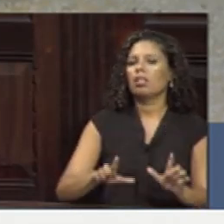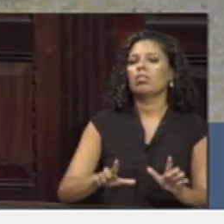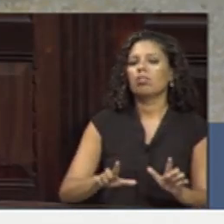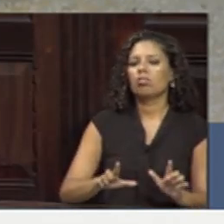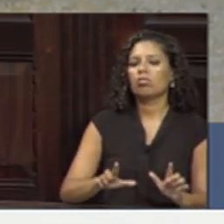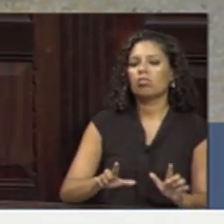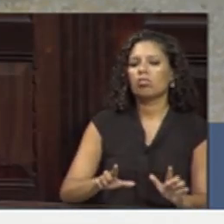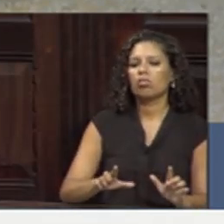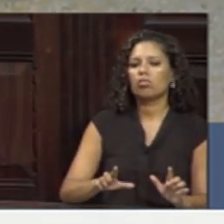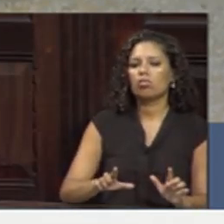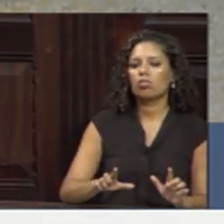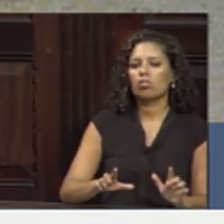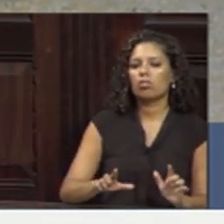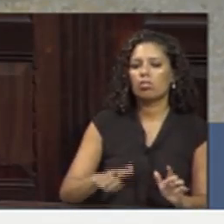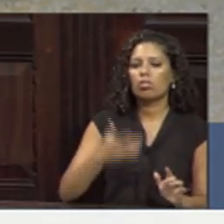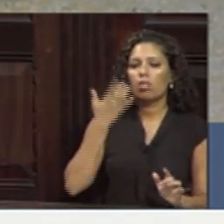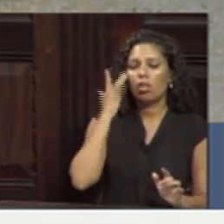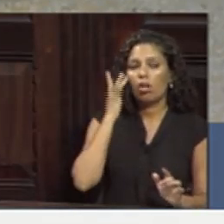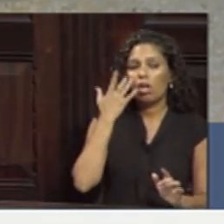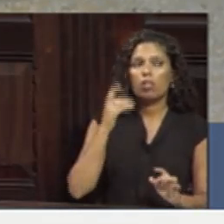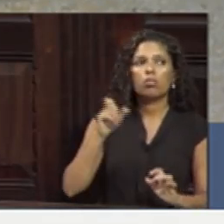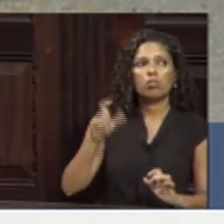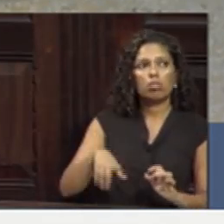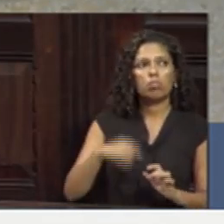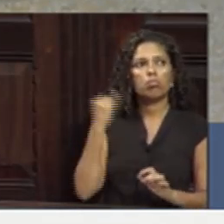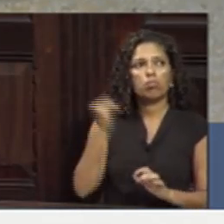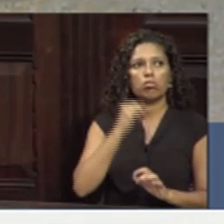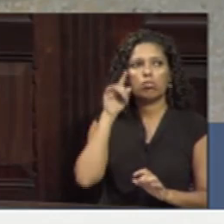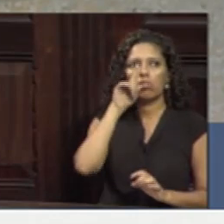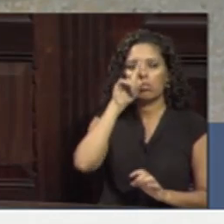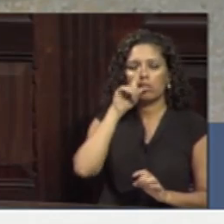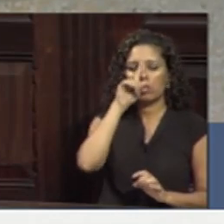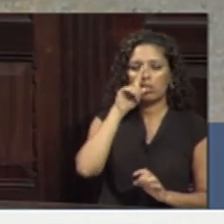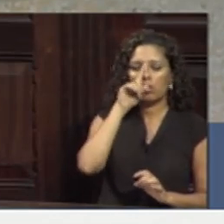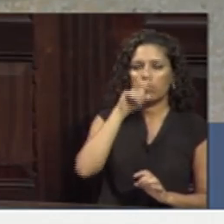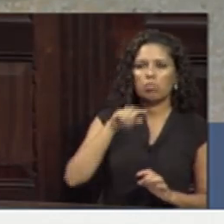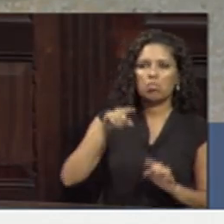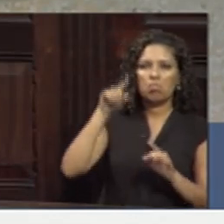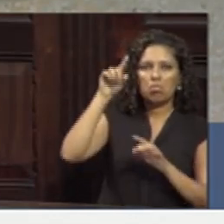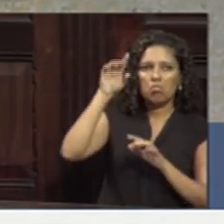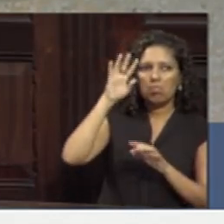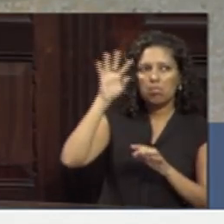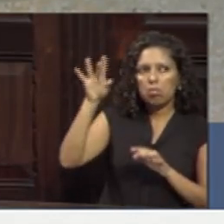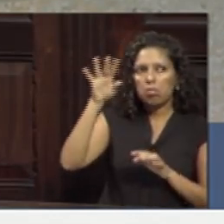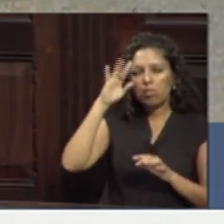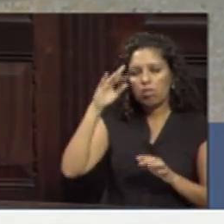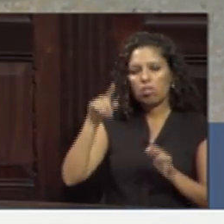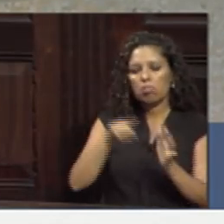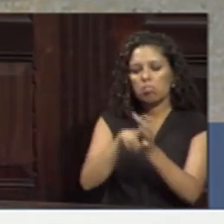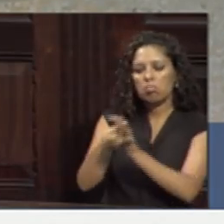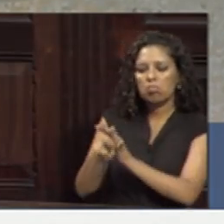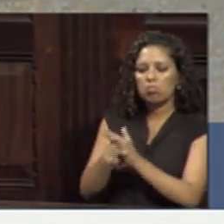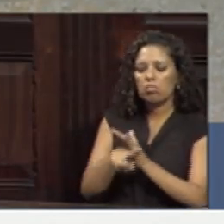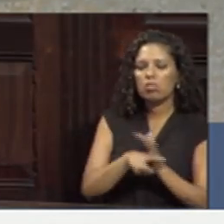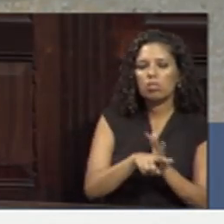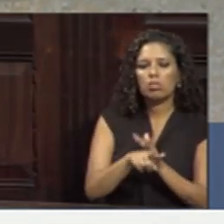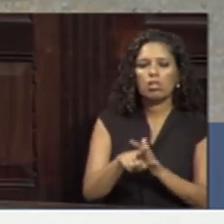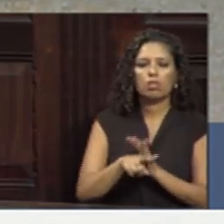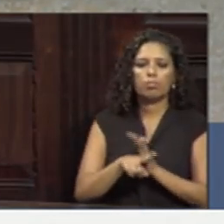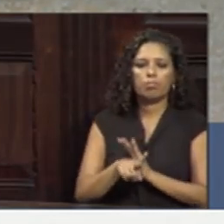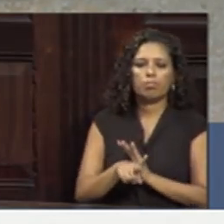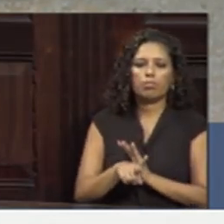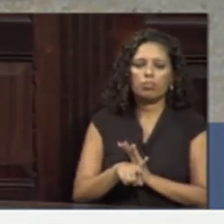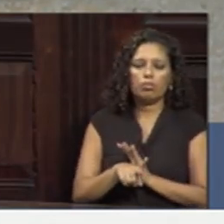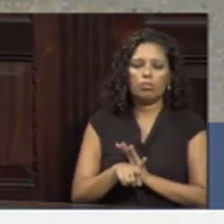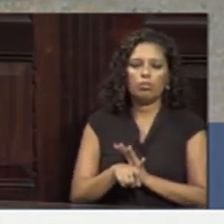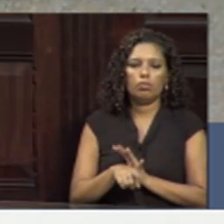E essa deve ser uma pista que deve ser investigada também. Se isso também tem a ver algum recado para o Freixo. Tudo deve ser investigado. Tudo deve